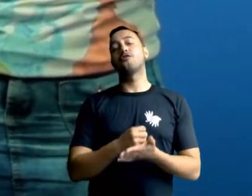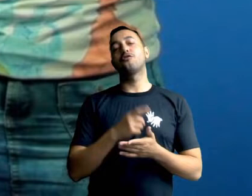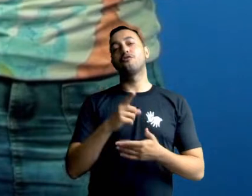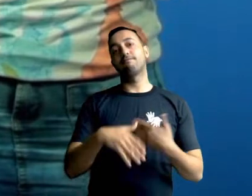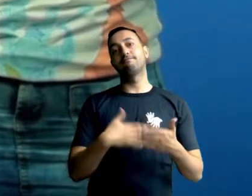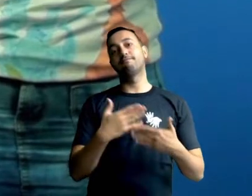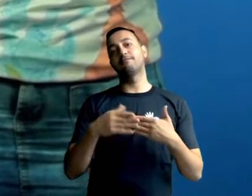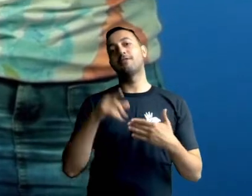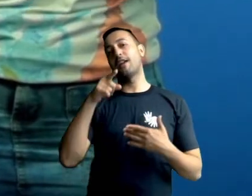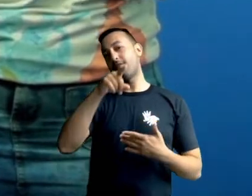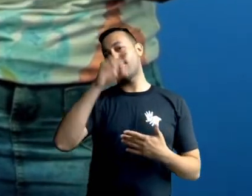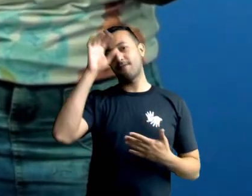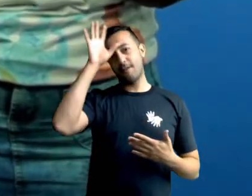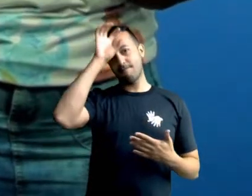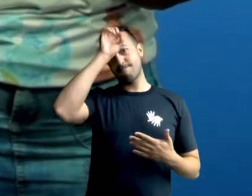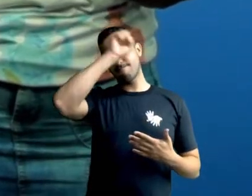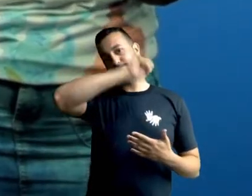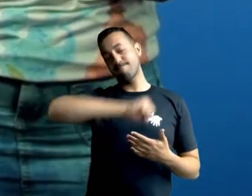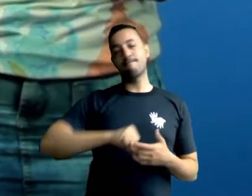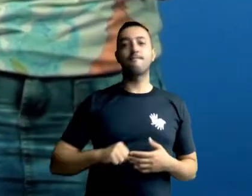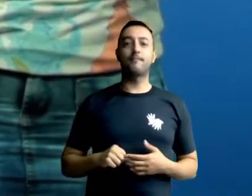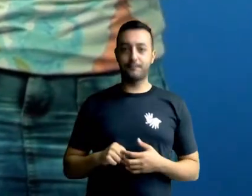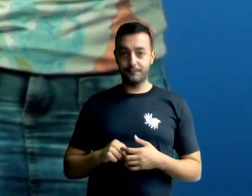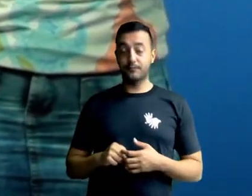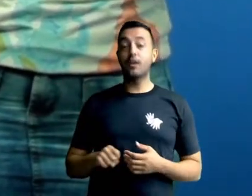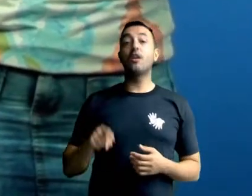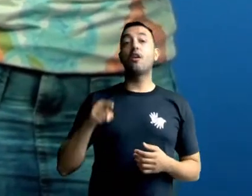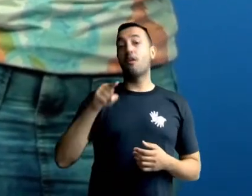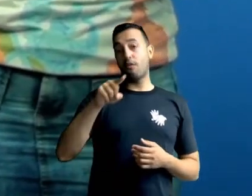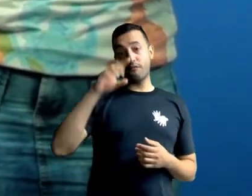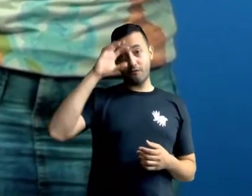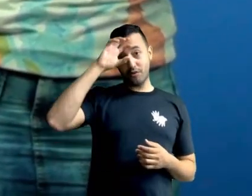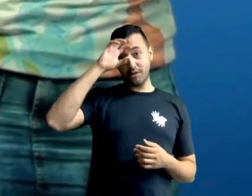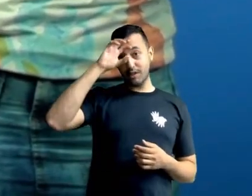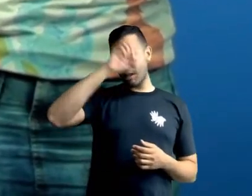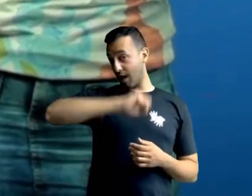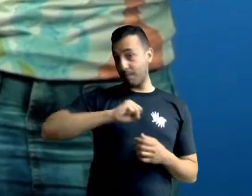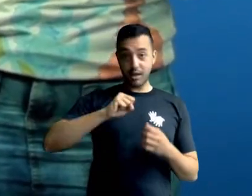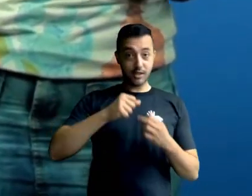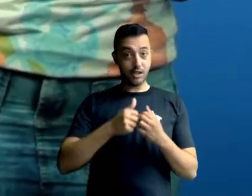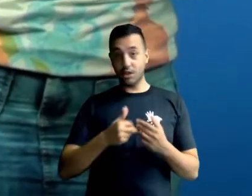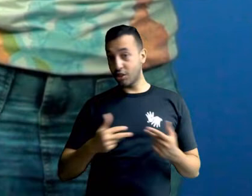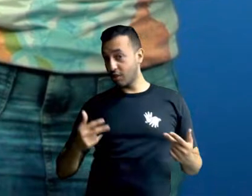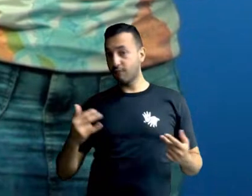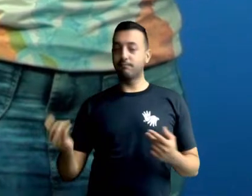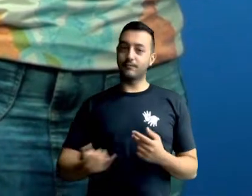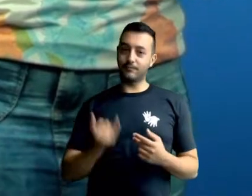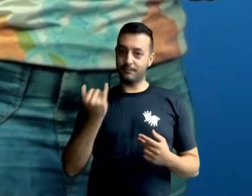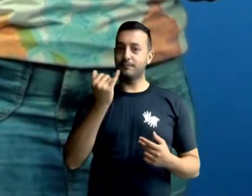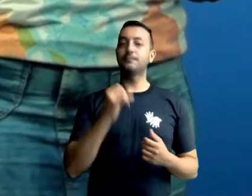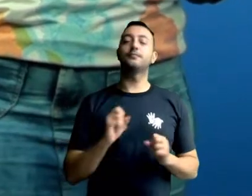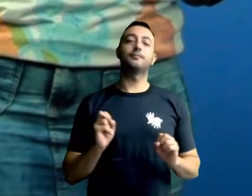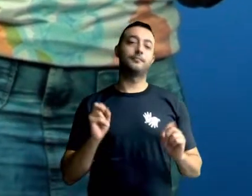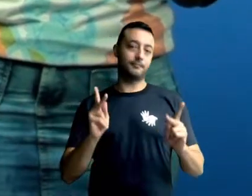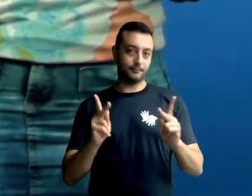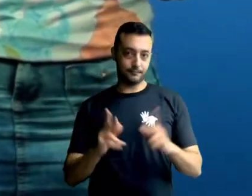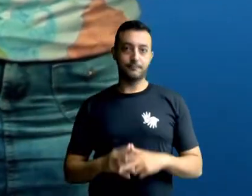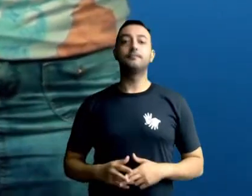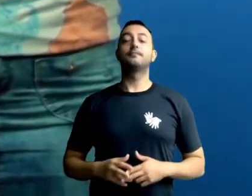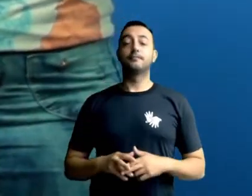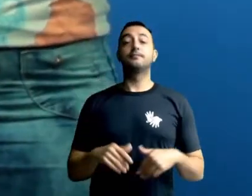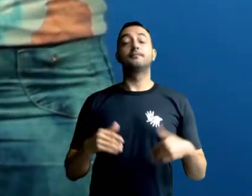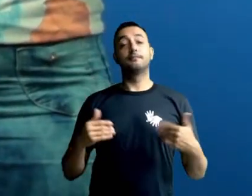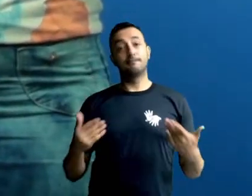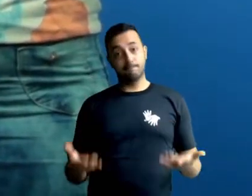com a construção do seu conhecimento, para que você aprenda, muita coisa importante,